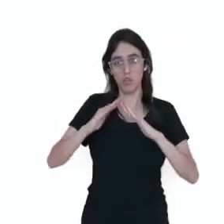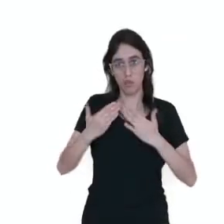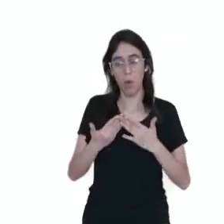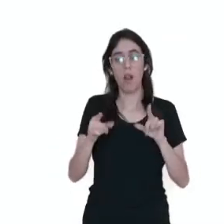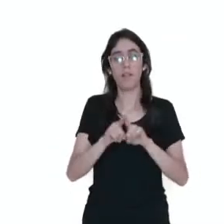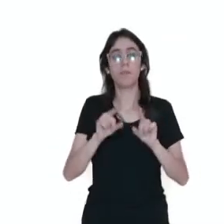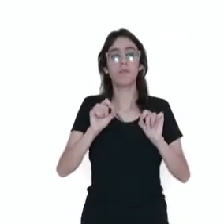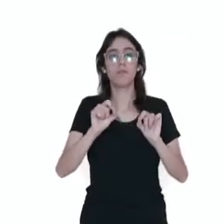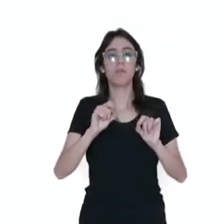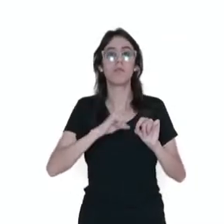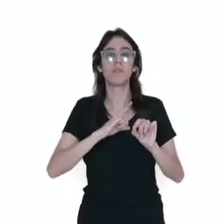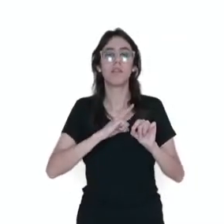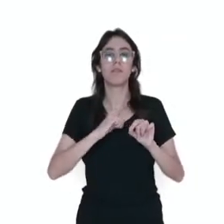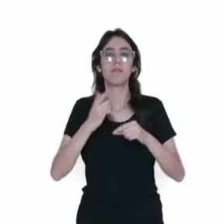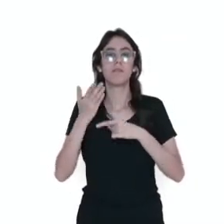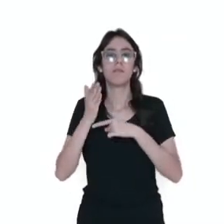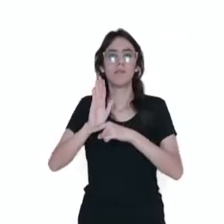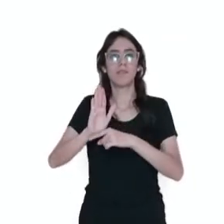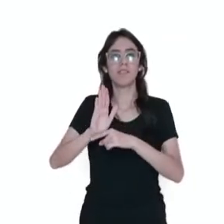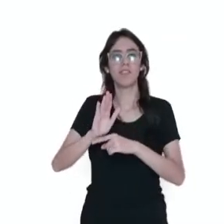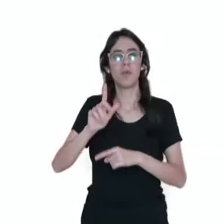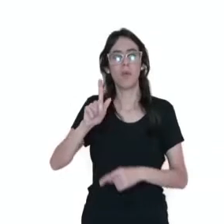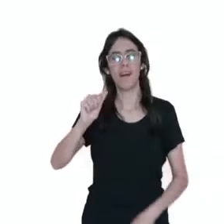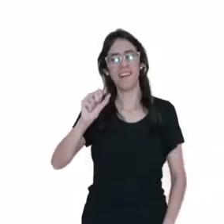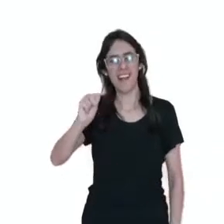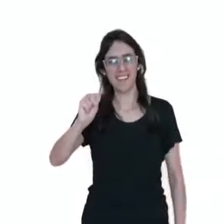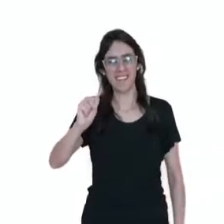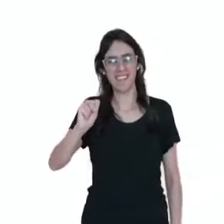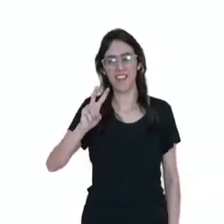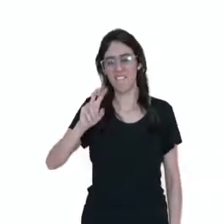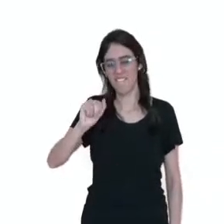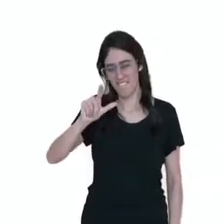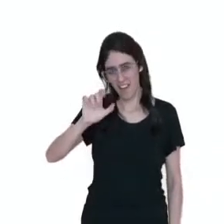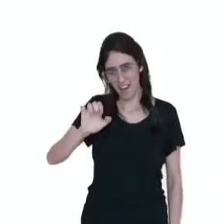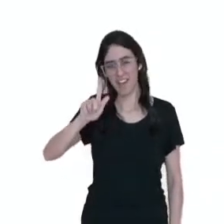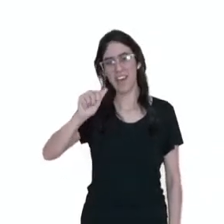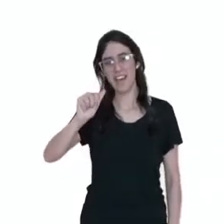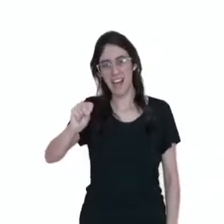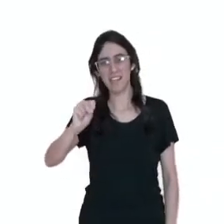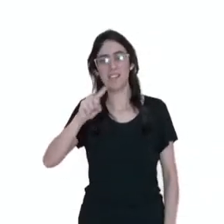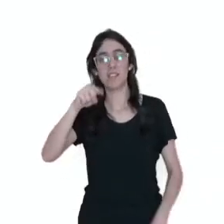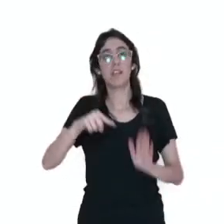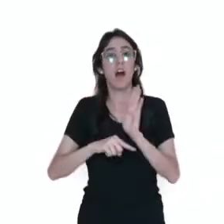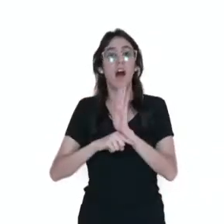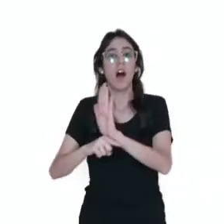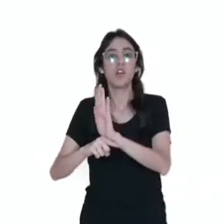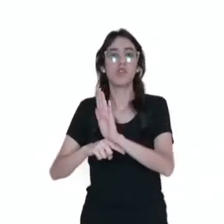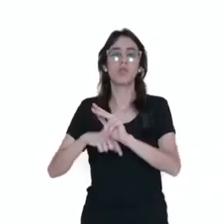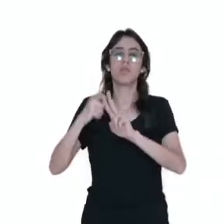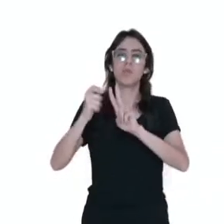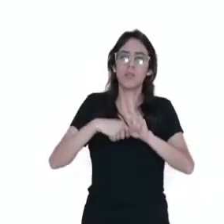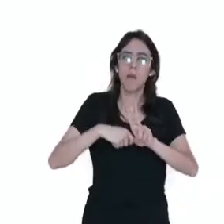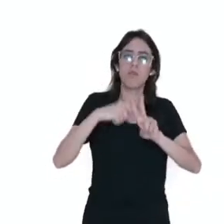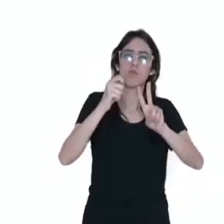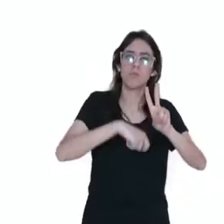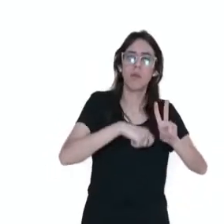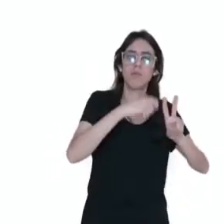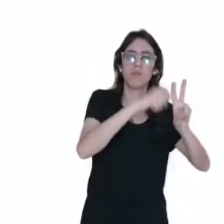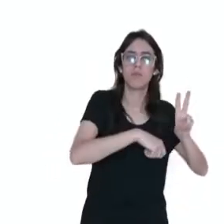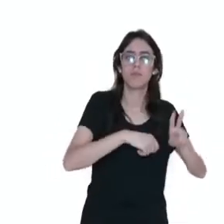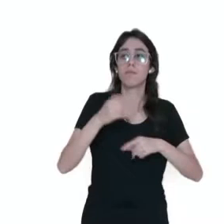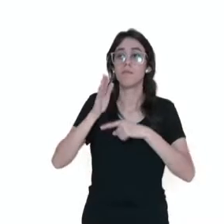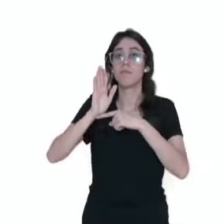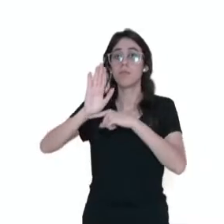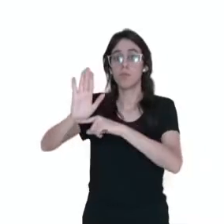temos o Auxílio Gás, ou Vale Gás, como ele ficou conhecido, que era uma ajuda bimestral para famílias que mantivessem